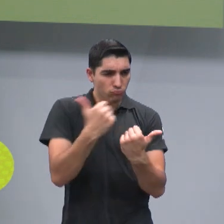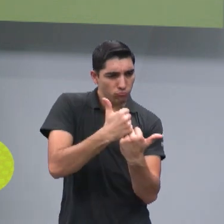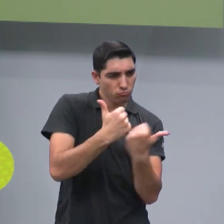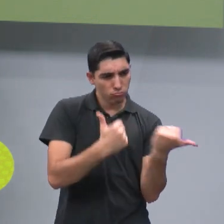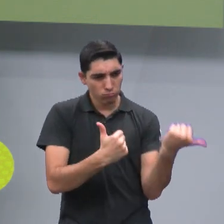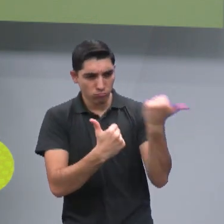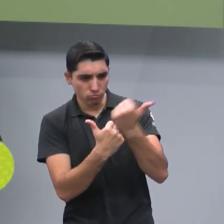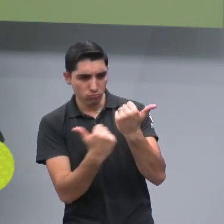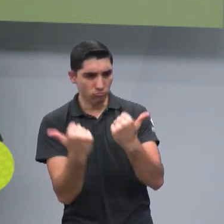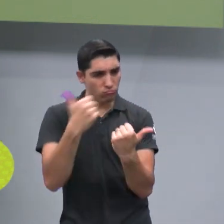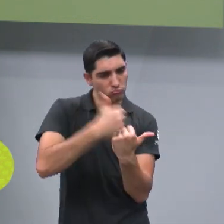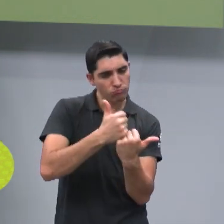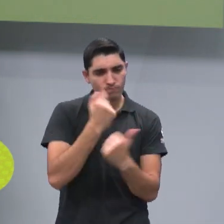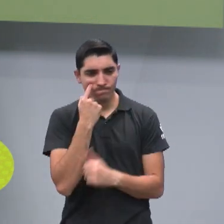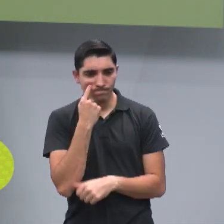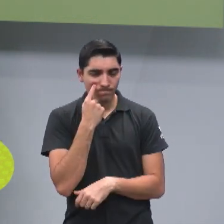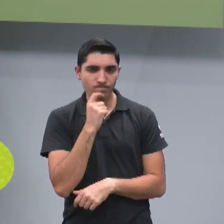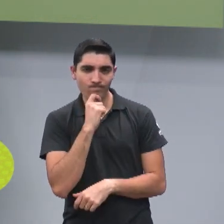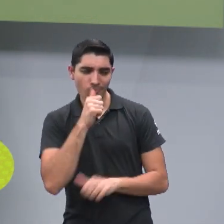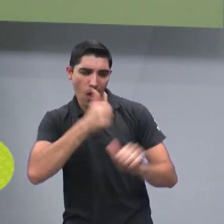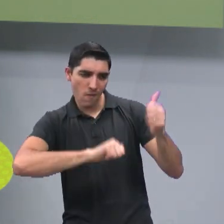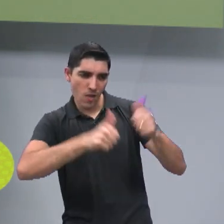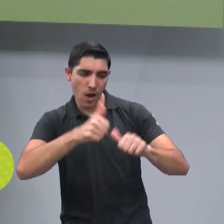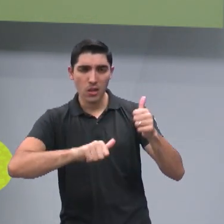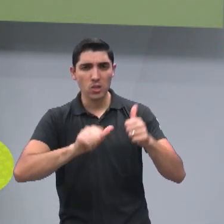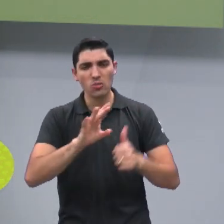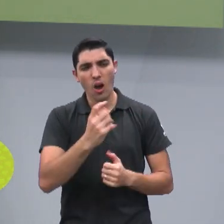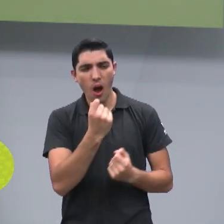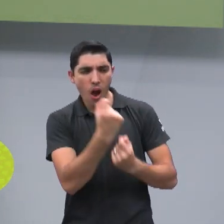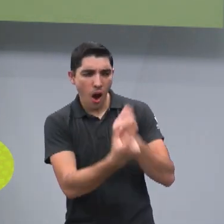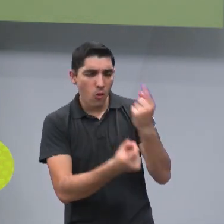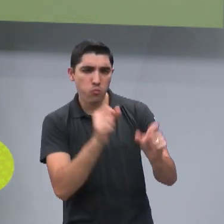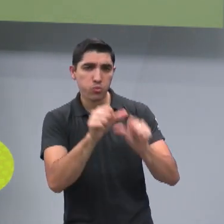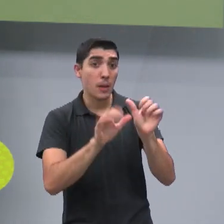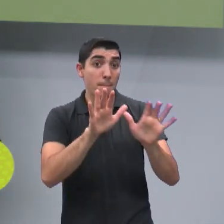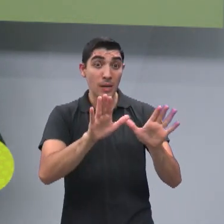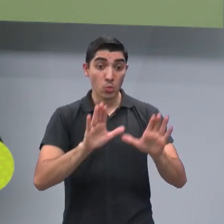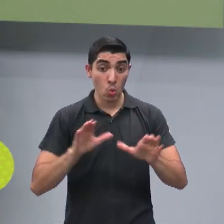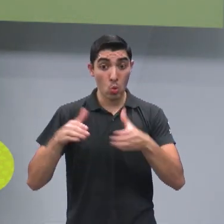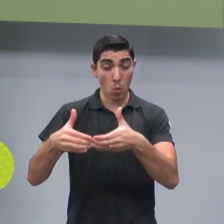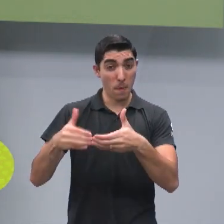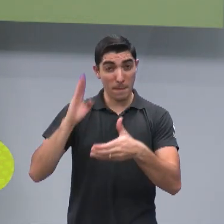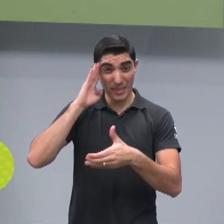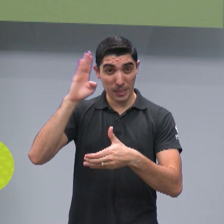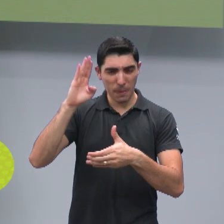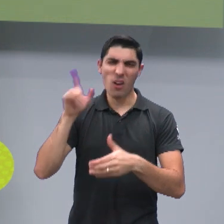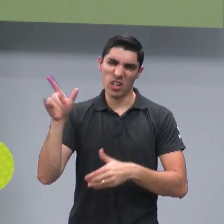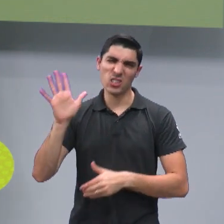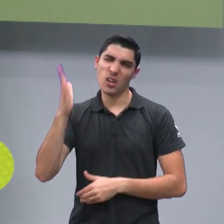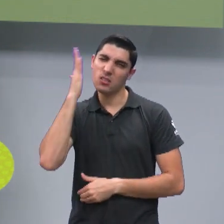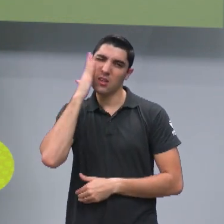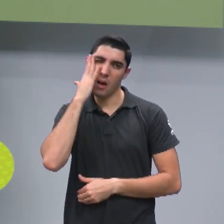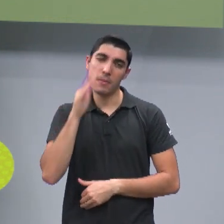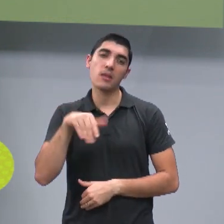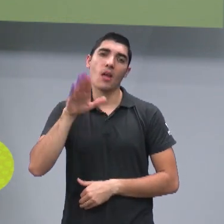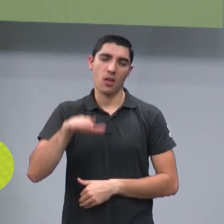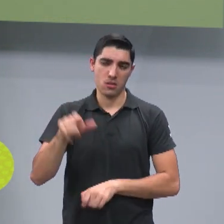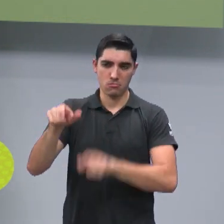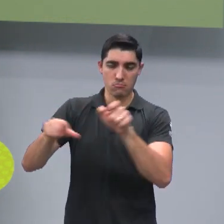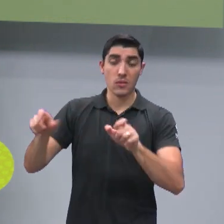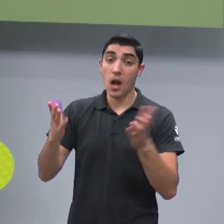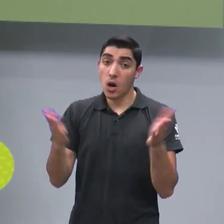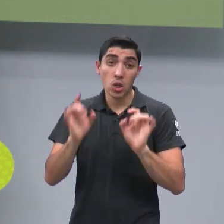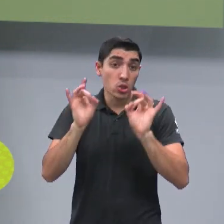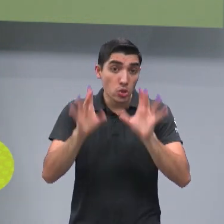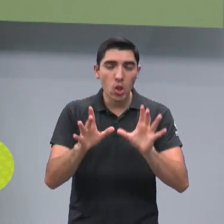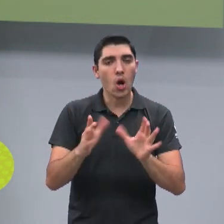de outro, variado um pouco só, mas o time mesmo base ele já deve ter na cabeça e agora é só afinar, né? Enfim,